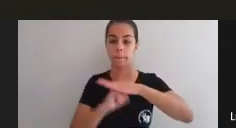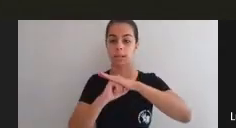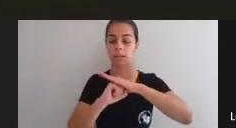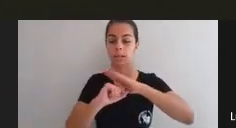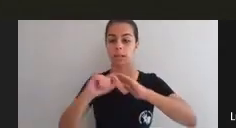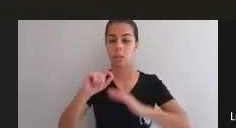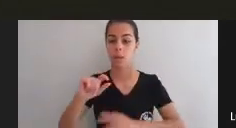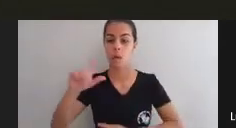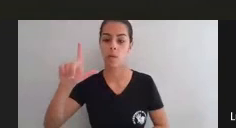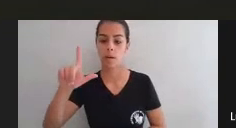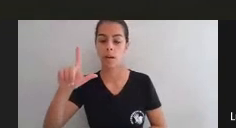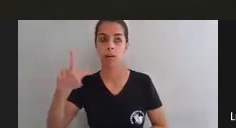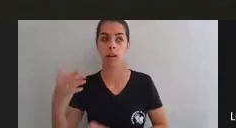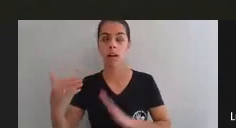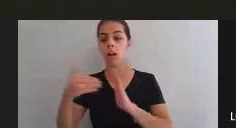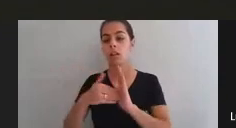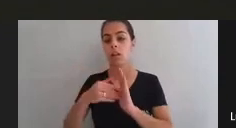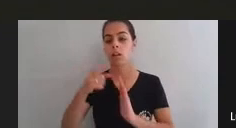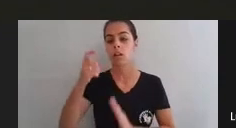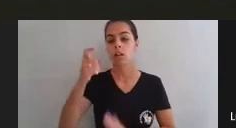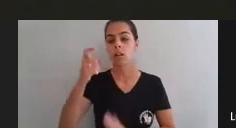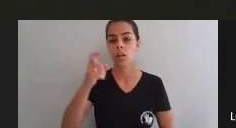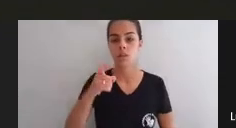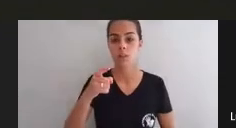aumenta até X vezes P,